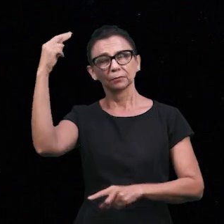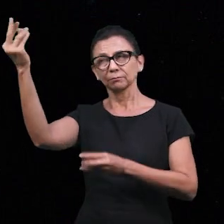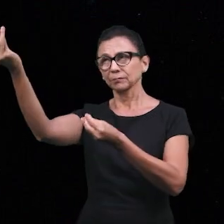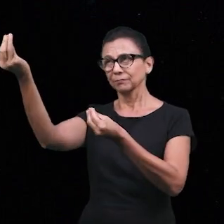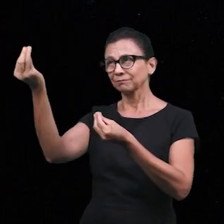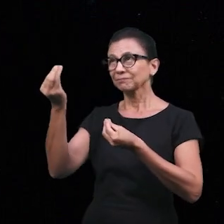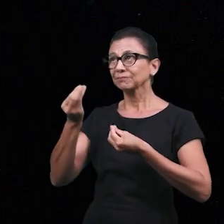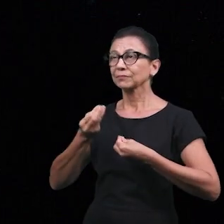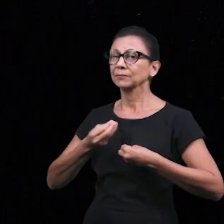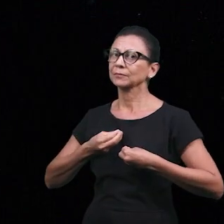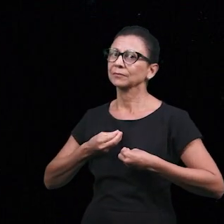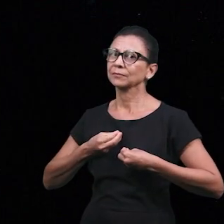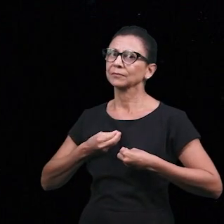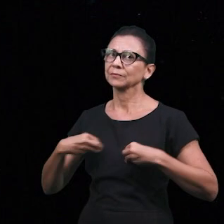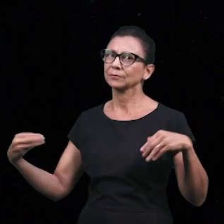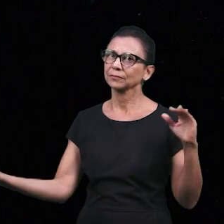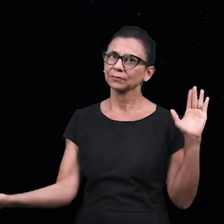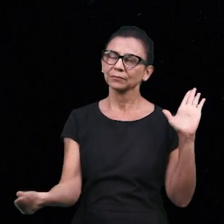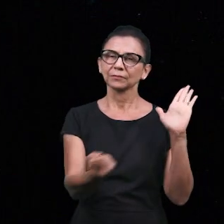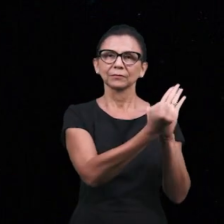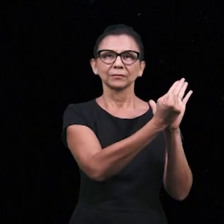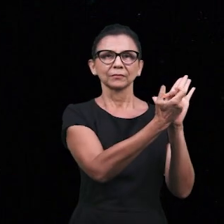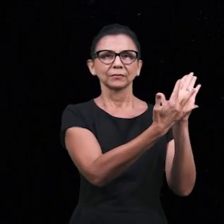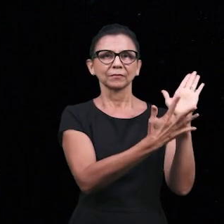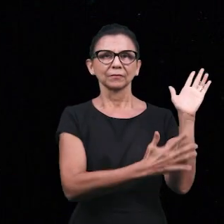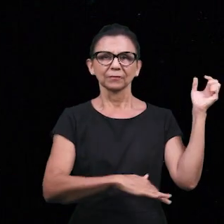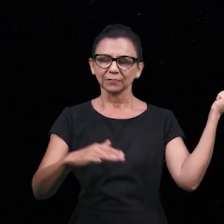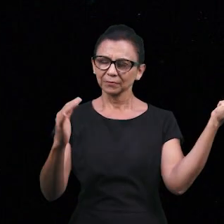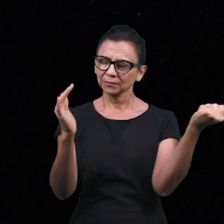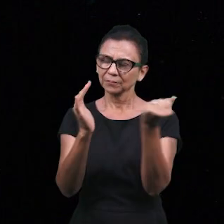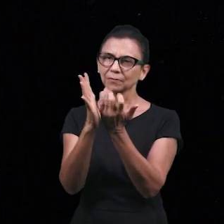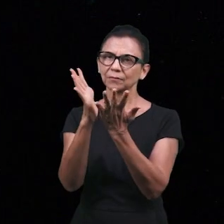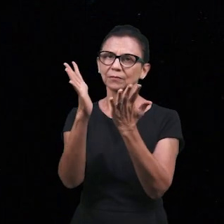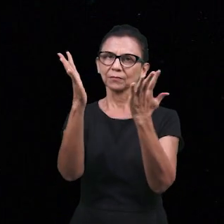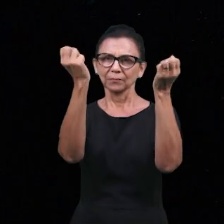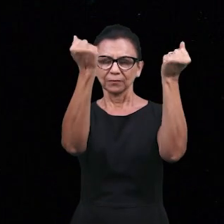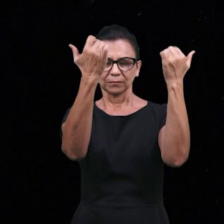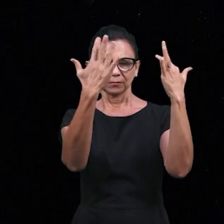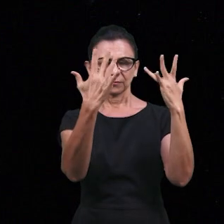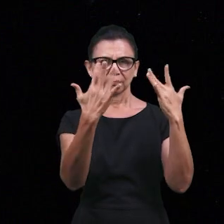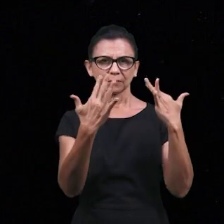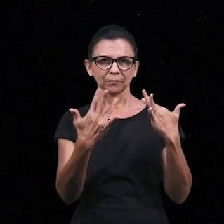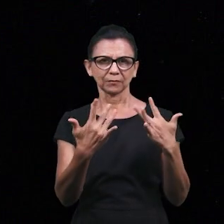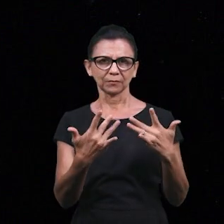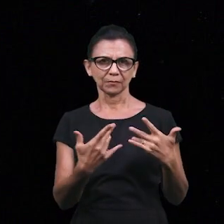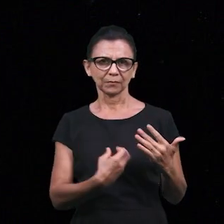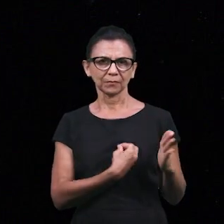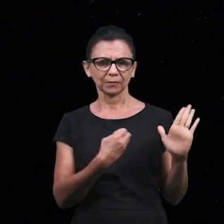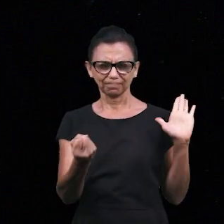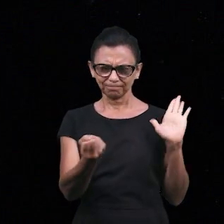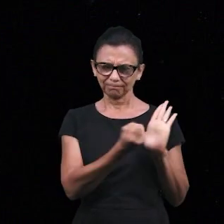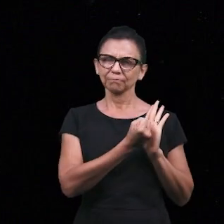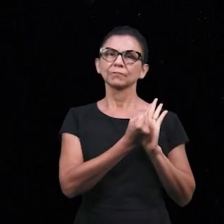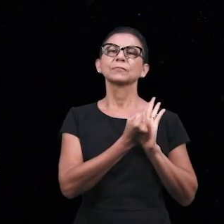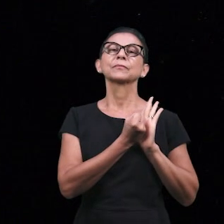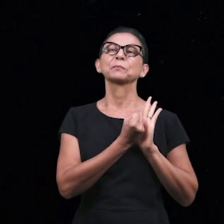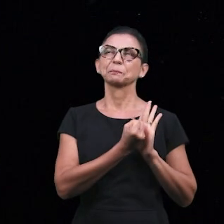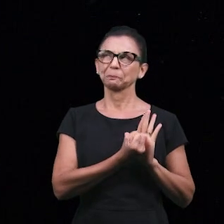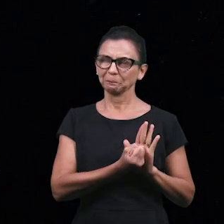dá, põe teu sangue sobre mim, põe